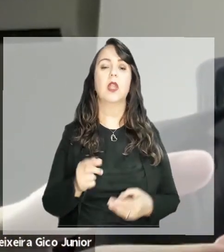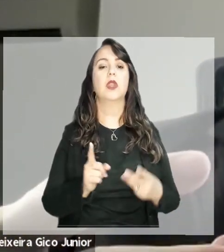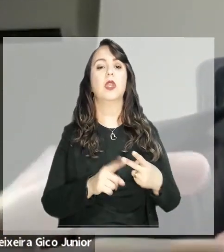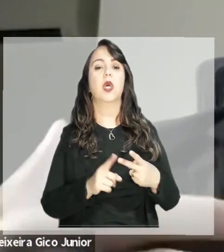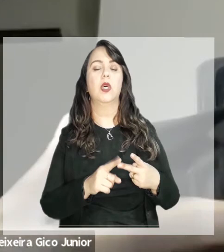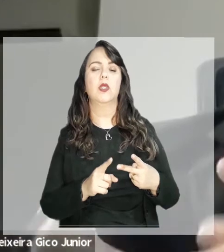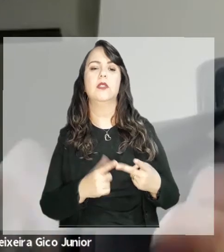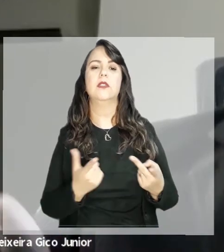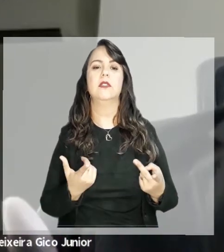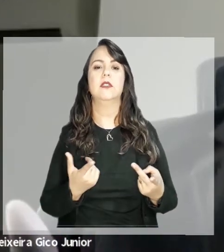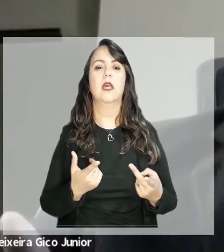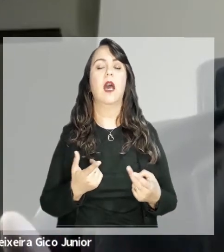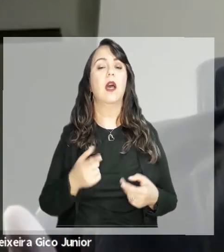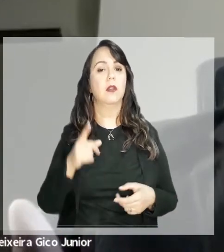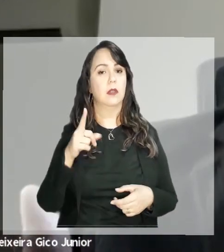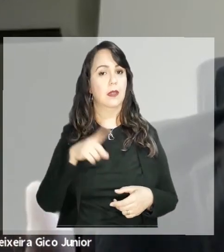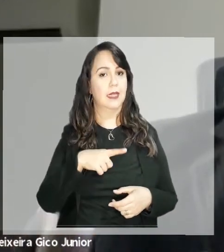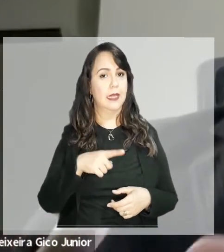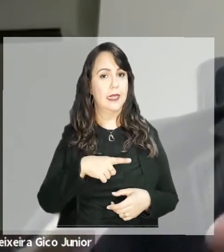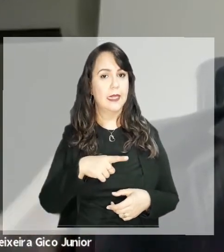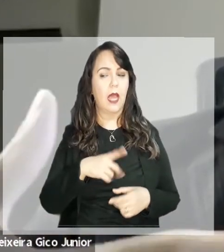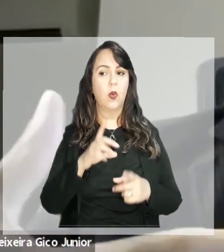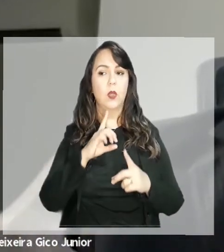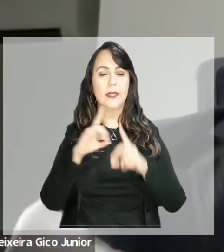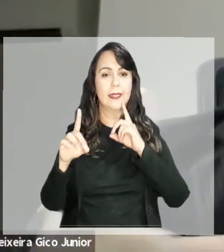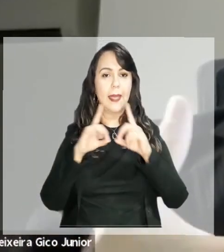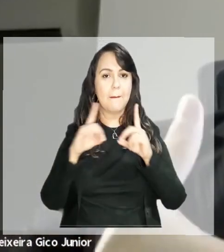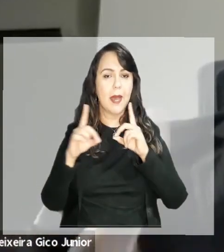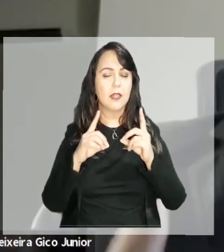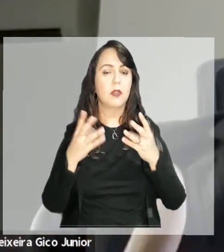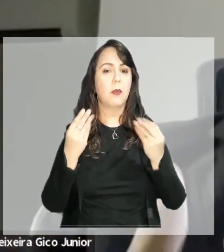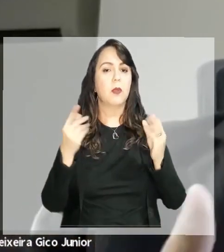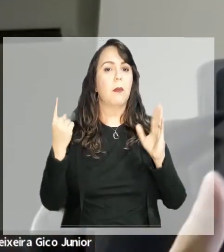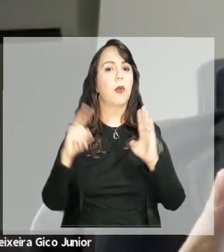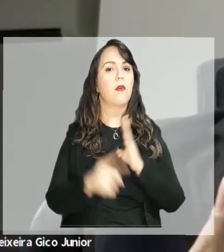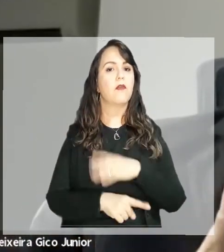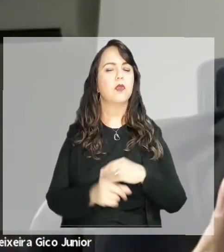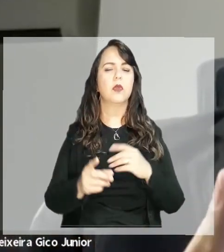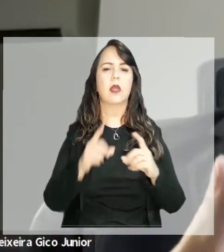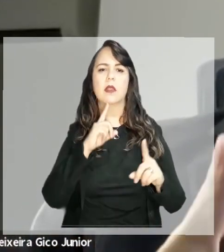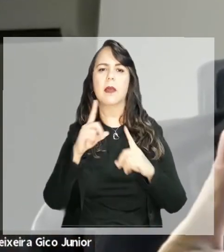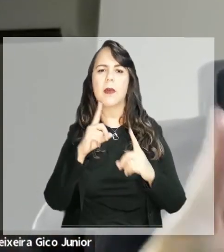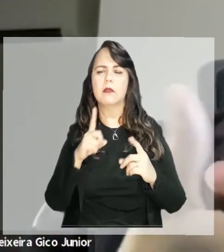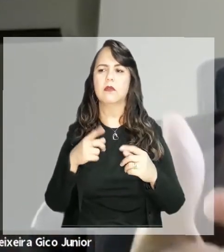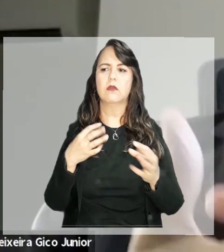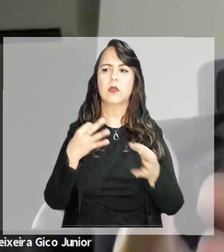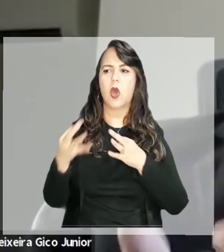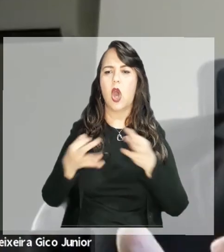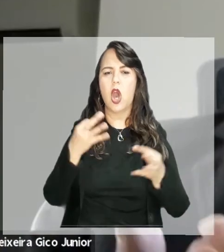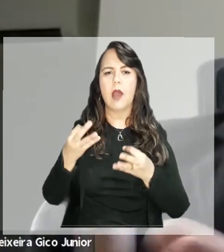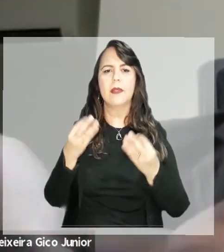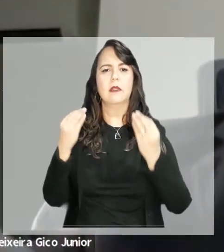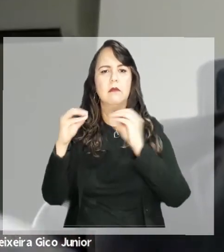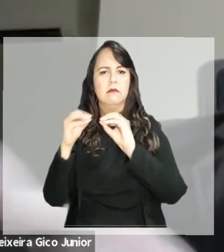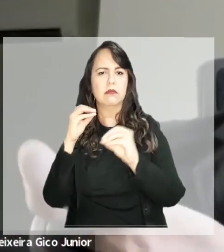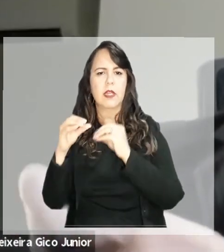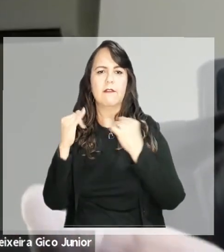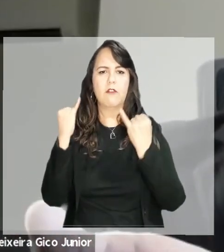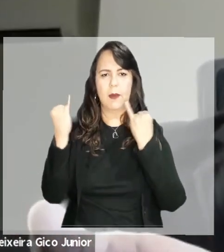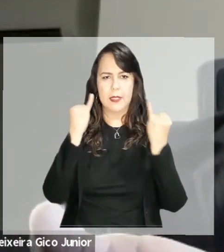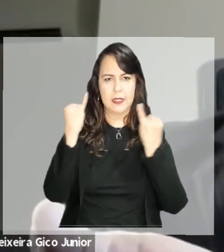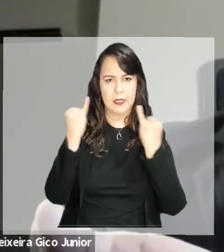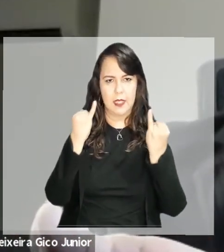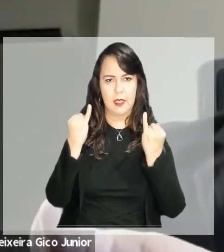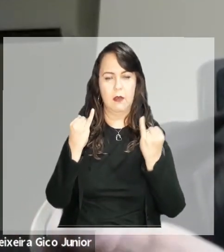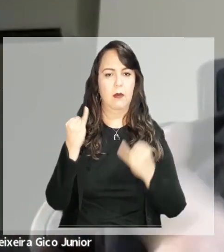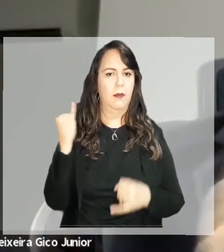debate muito intenso sobre um determinado ponto, fornecer conteúdo que facilite o judiciário chegar a